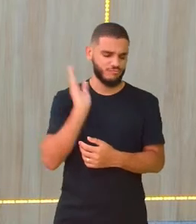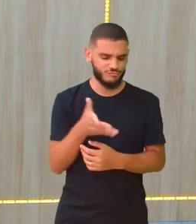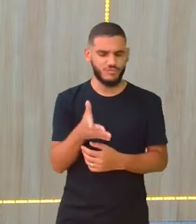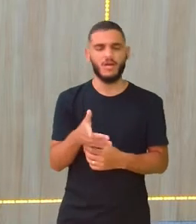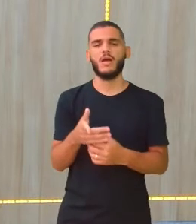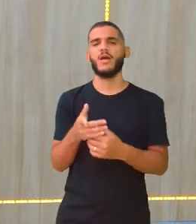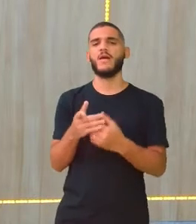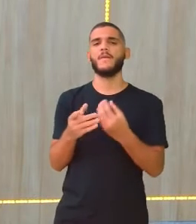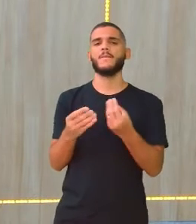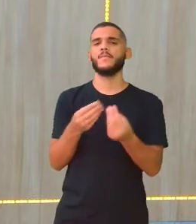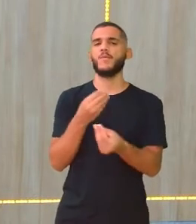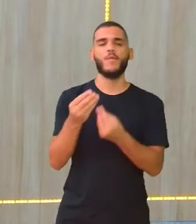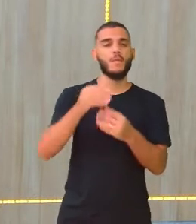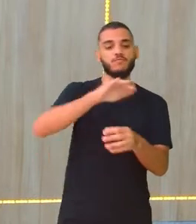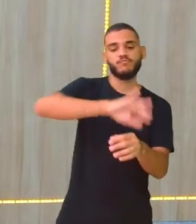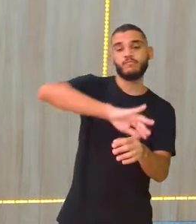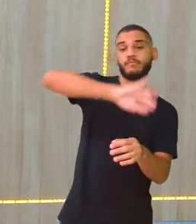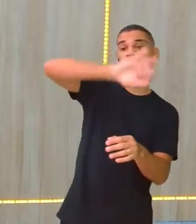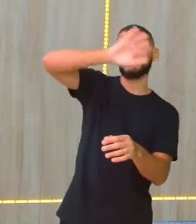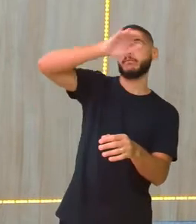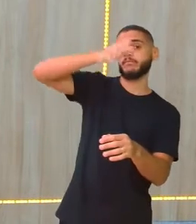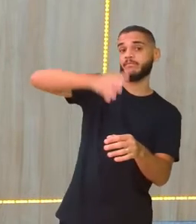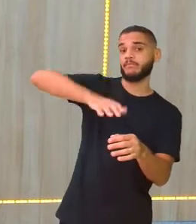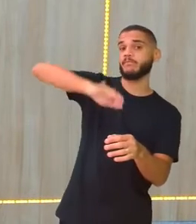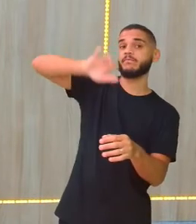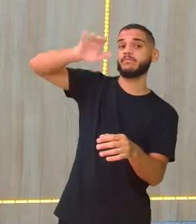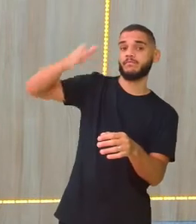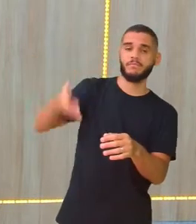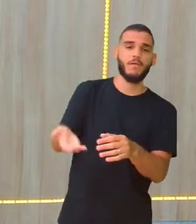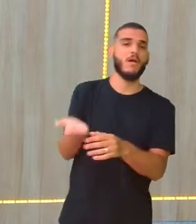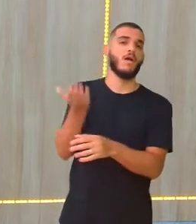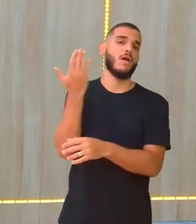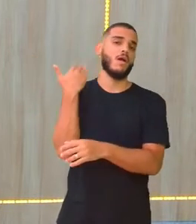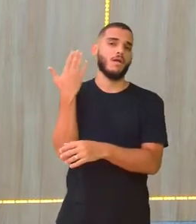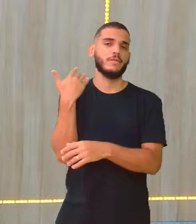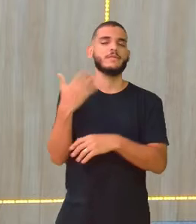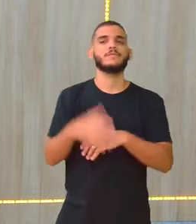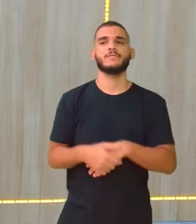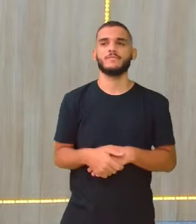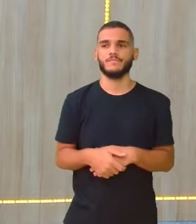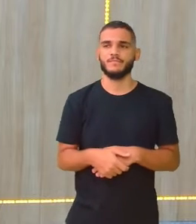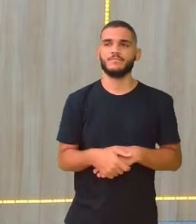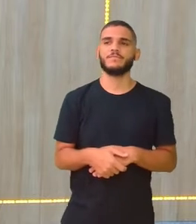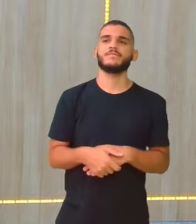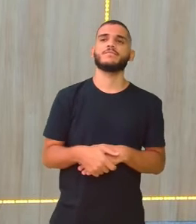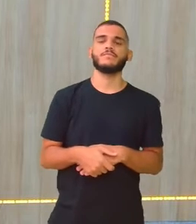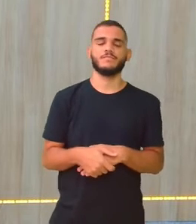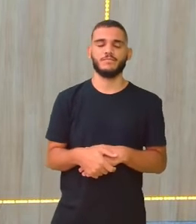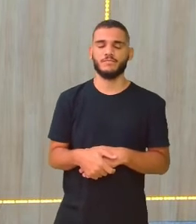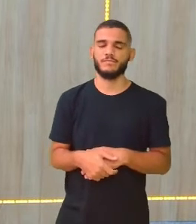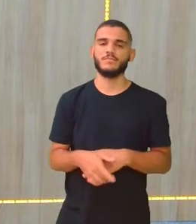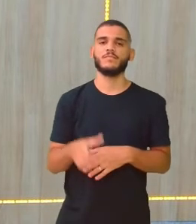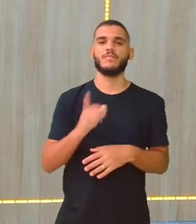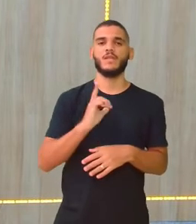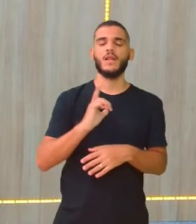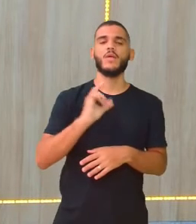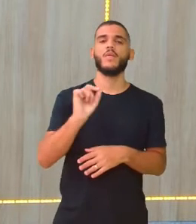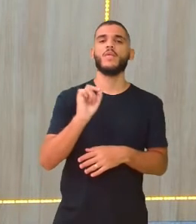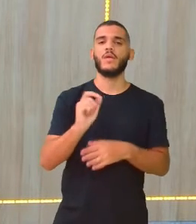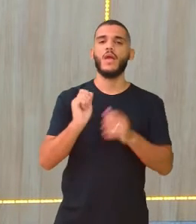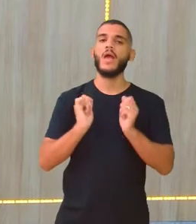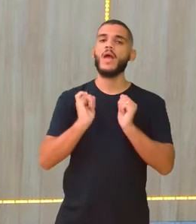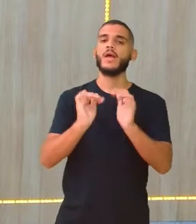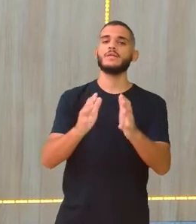grande forma de relevo, né? Então, tem o intemperismo, essa ação de desgaste,